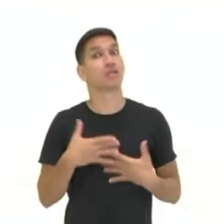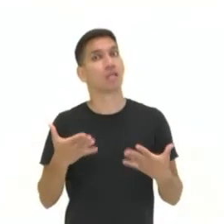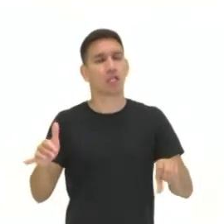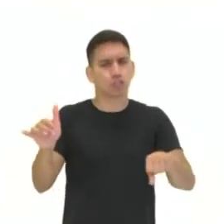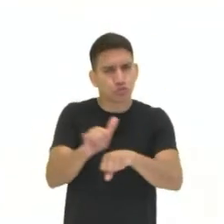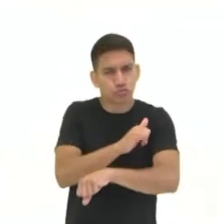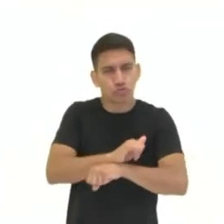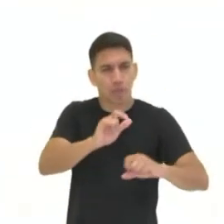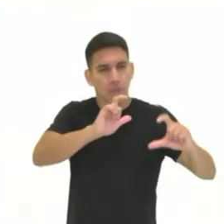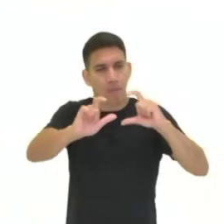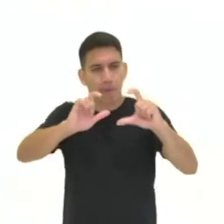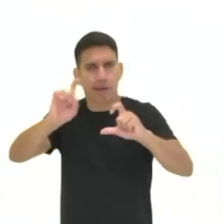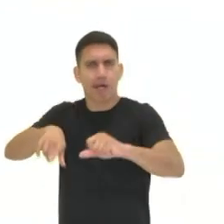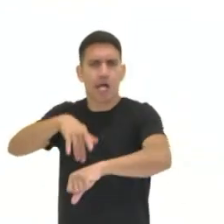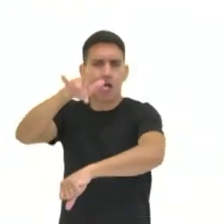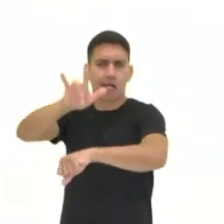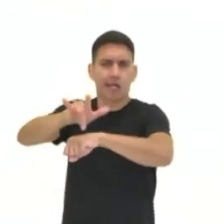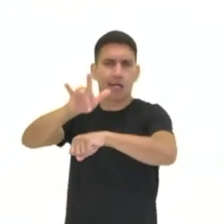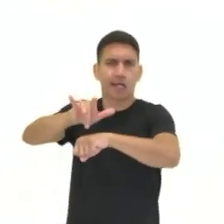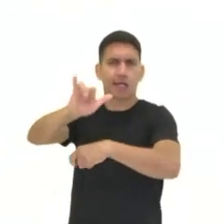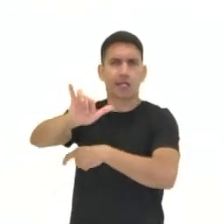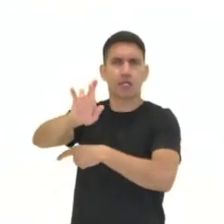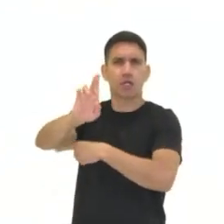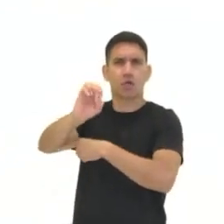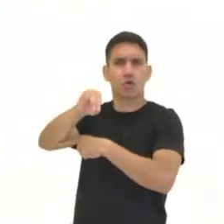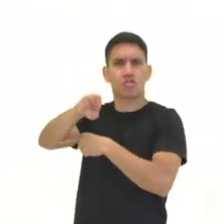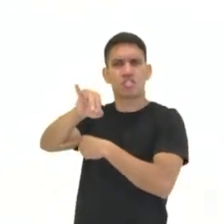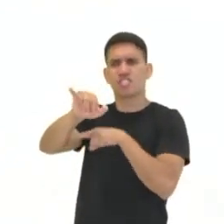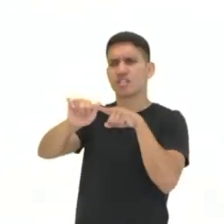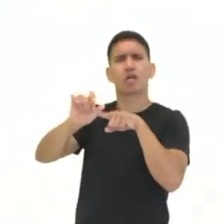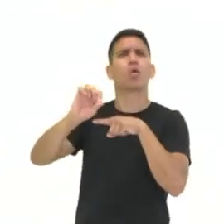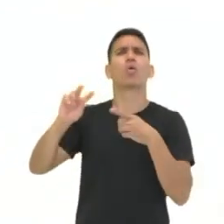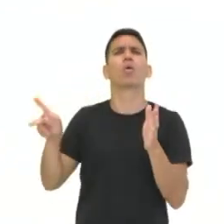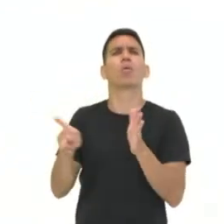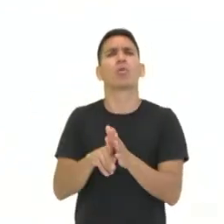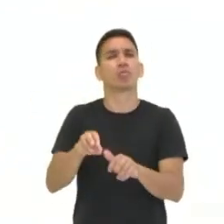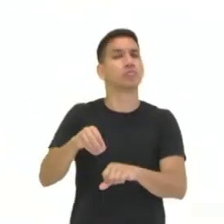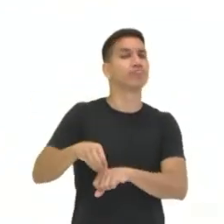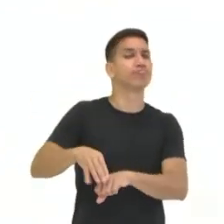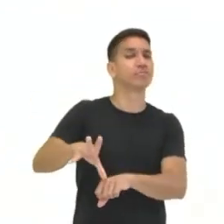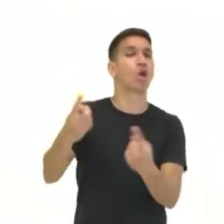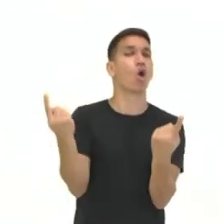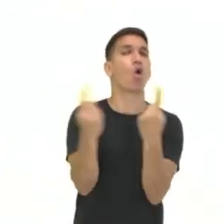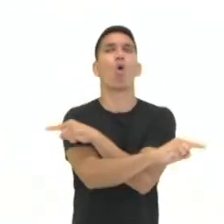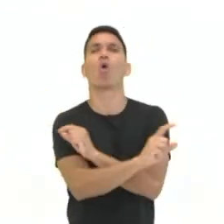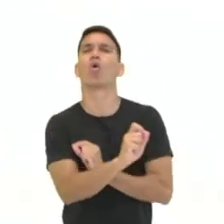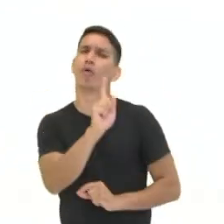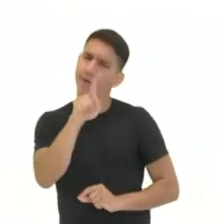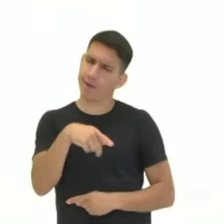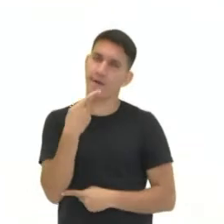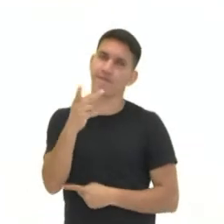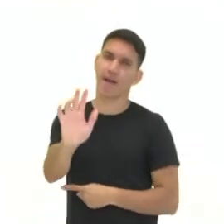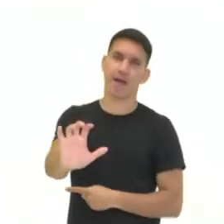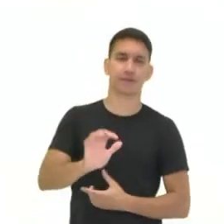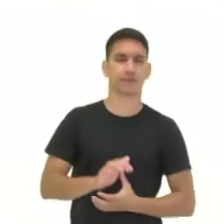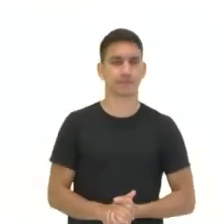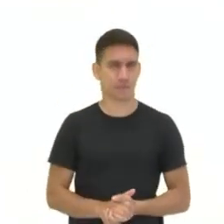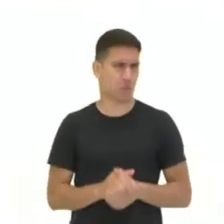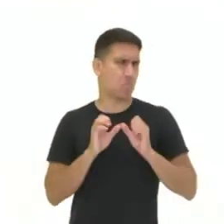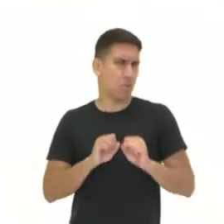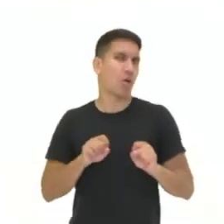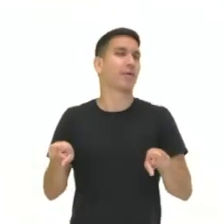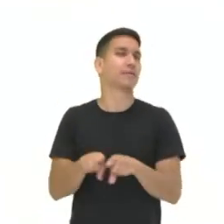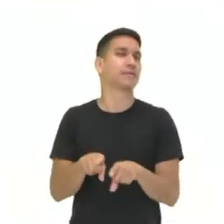da tirinha é a ironia, que é uma figura de linguagem, né, e consiste em sugerir o contrário do que se afirma. Pode também